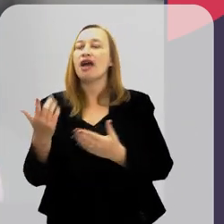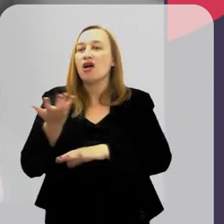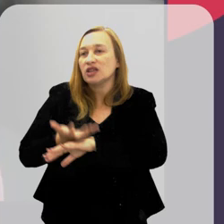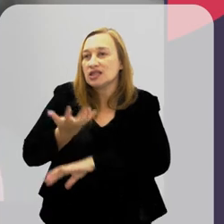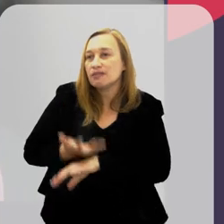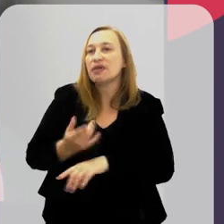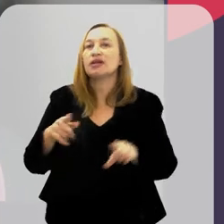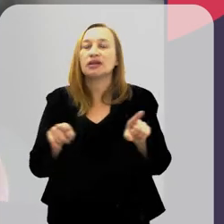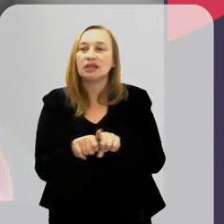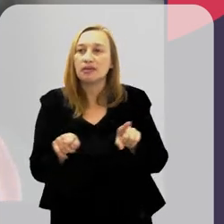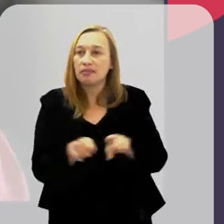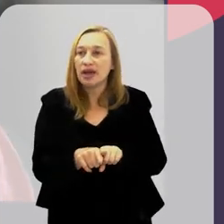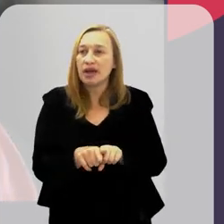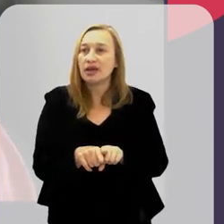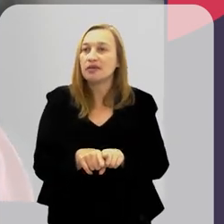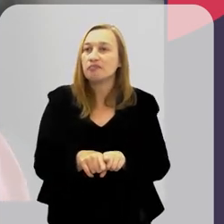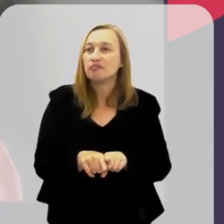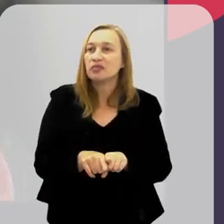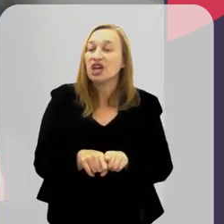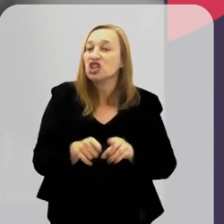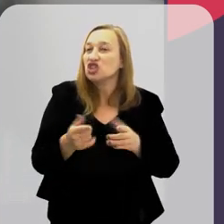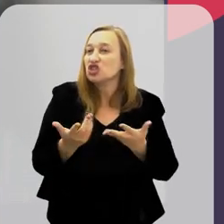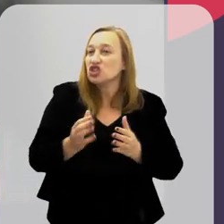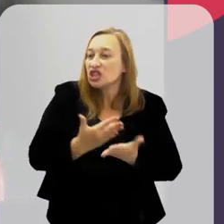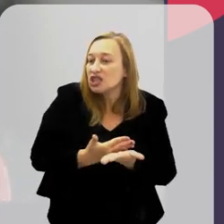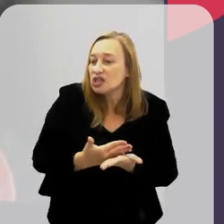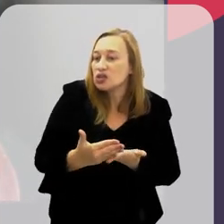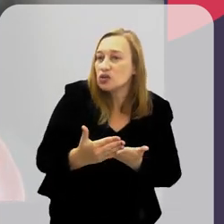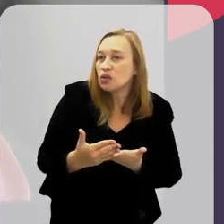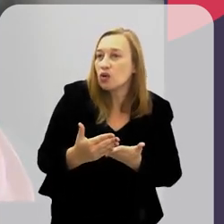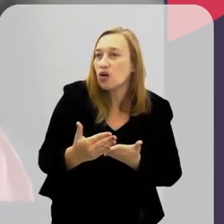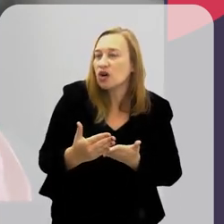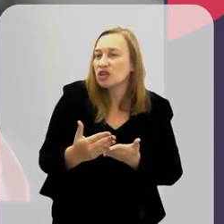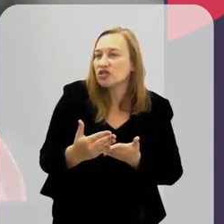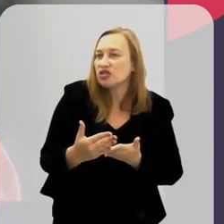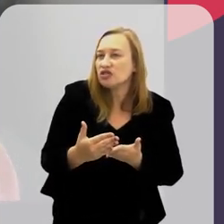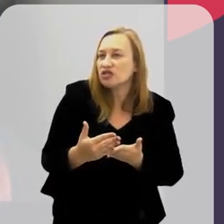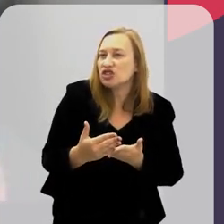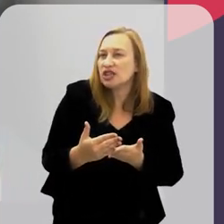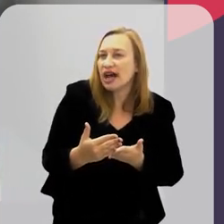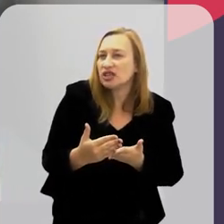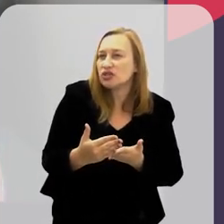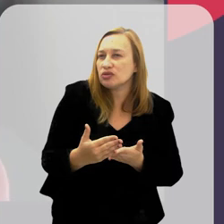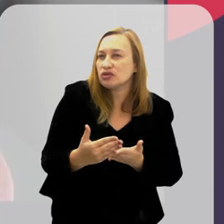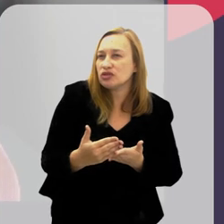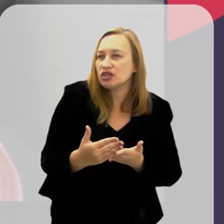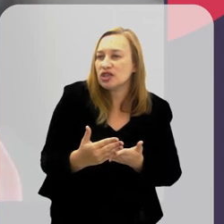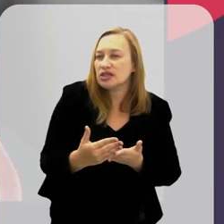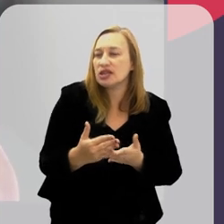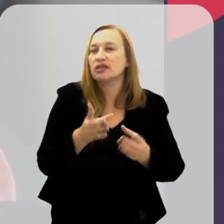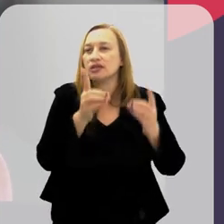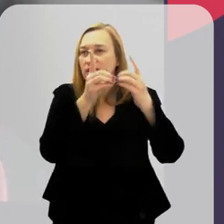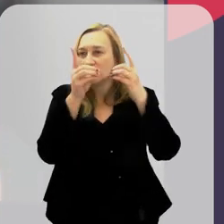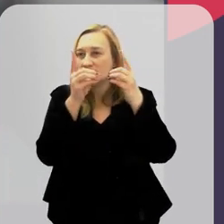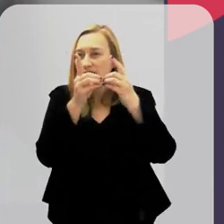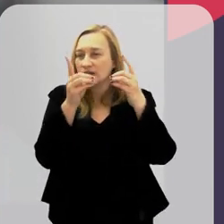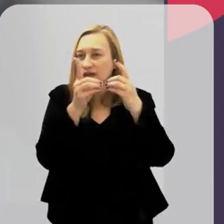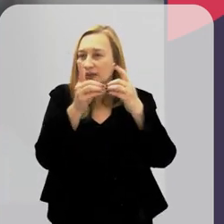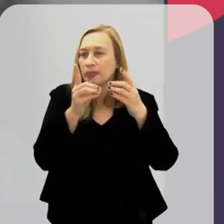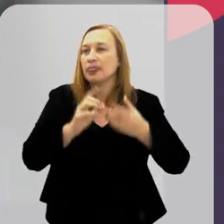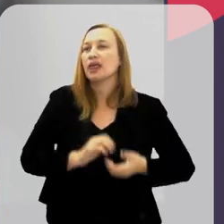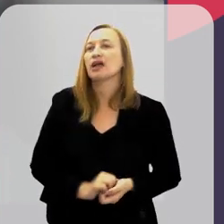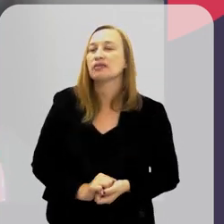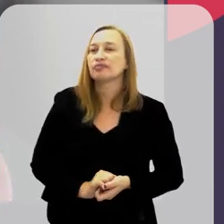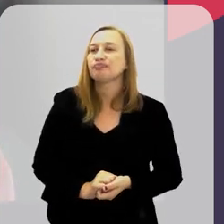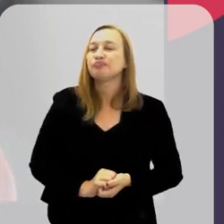né? E aí, em seguida, a gente começou com esse RPG didático, em que a gente tinha participação muito forte das bolsistas, né? Porque esse